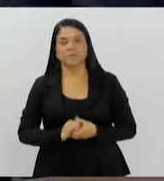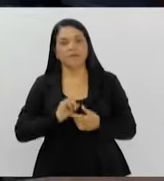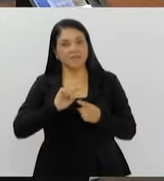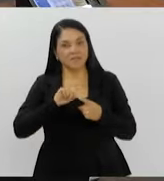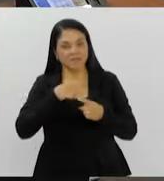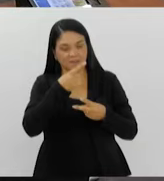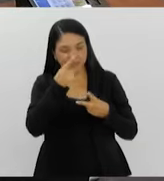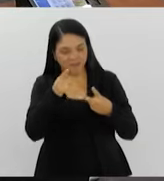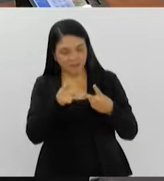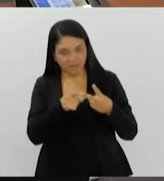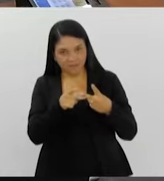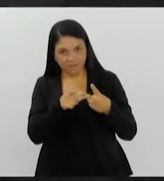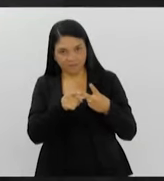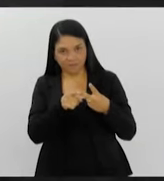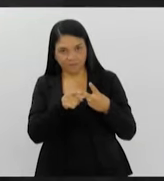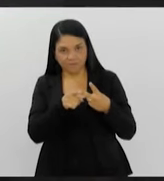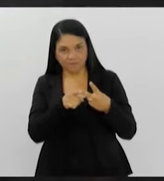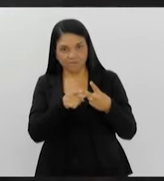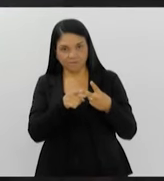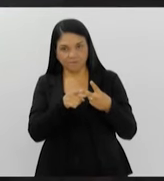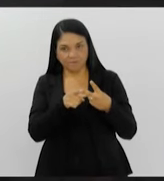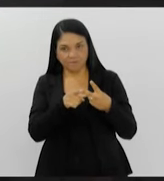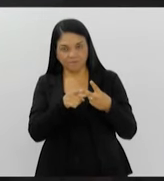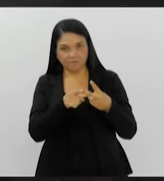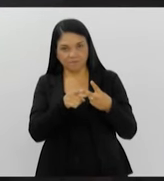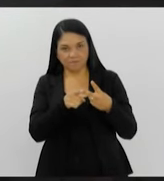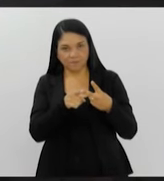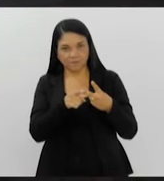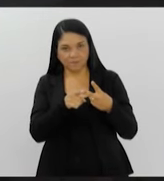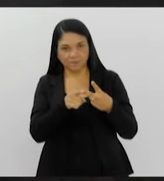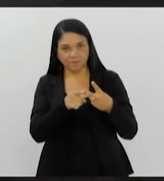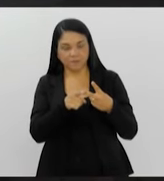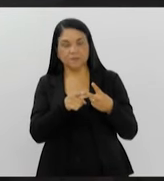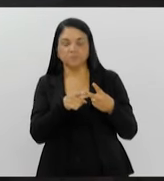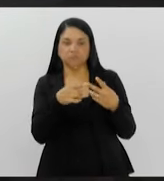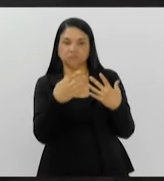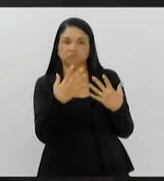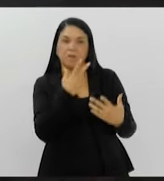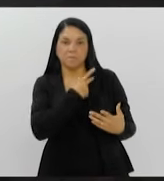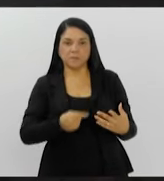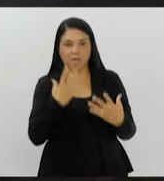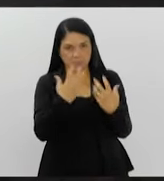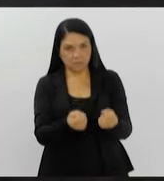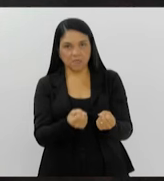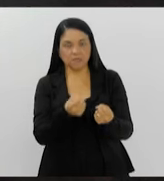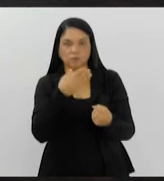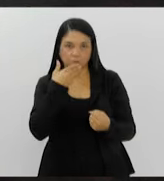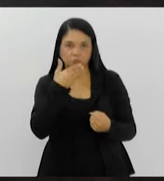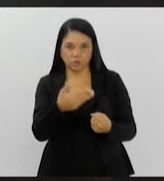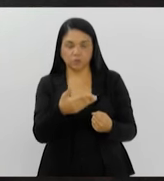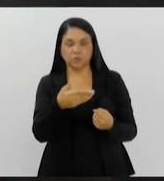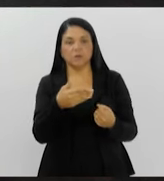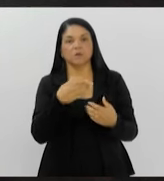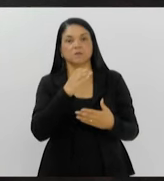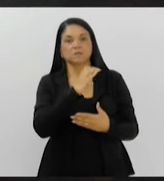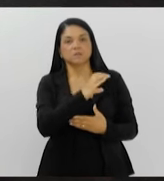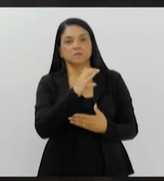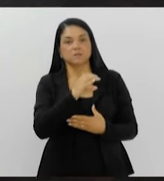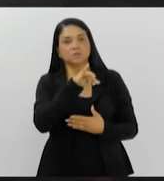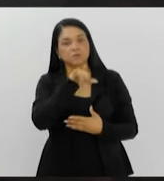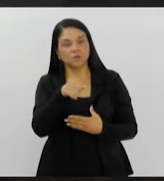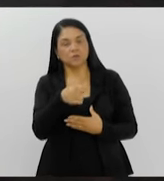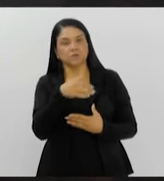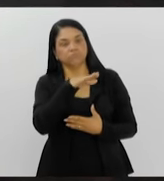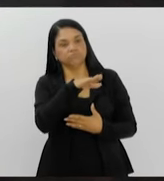questão presidência defere o plito de vossa excelência Então vamos chamar ccj novamente